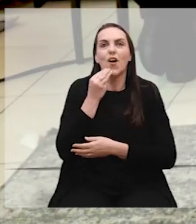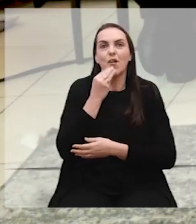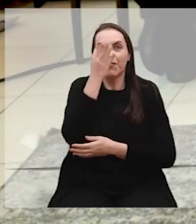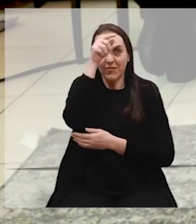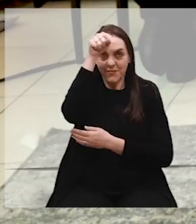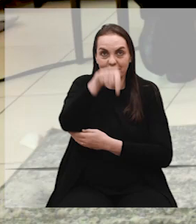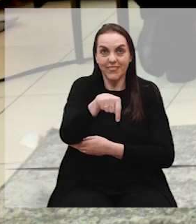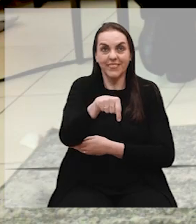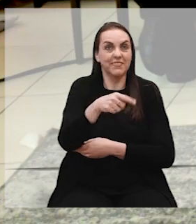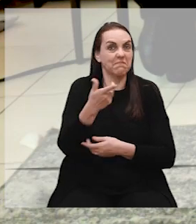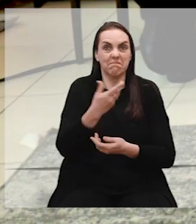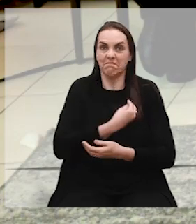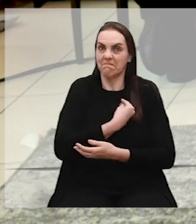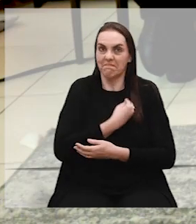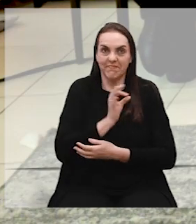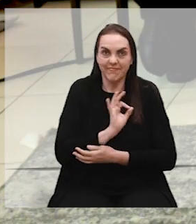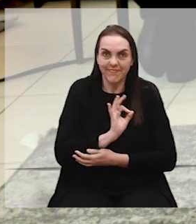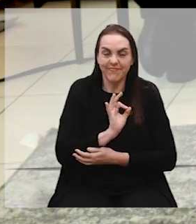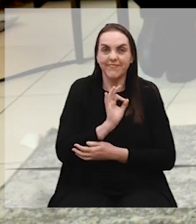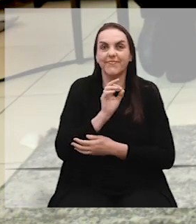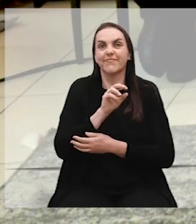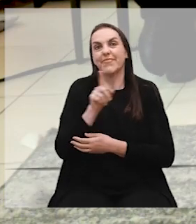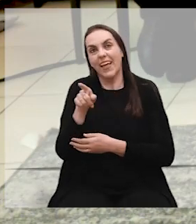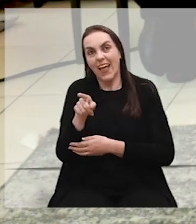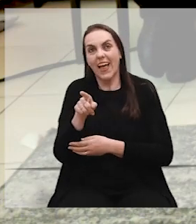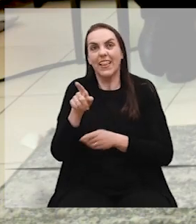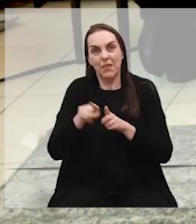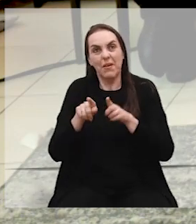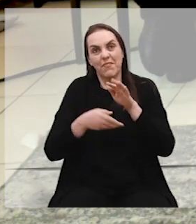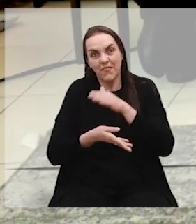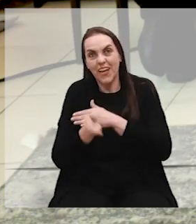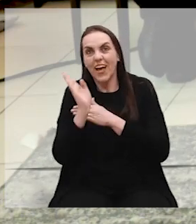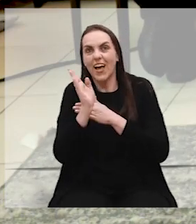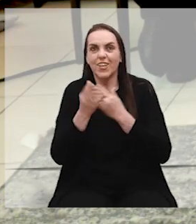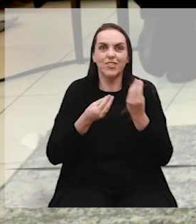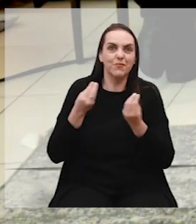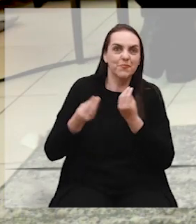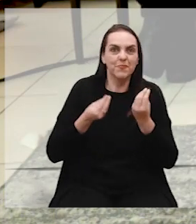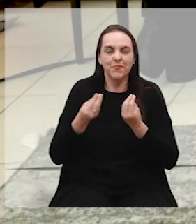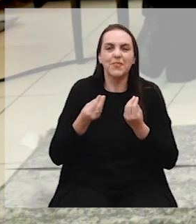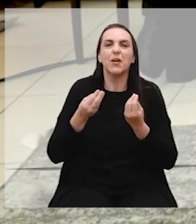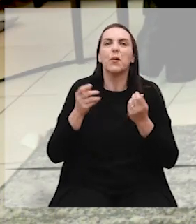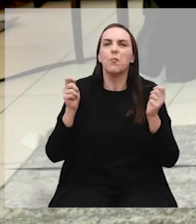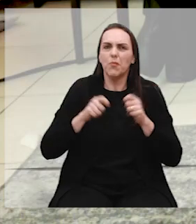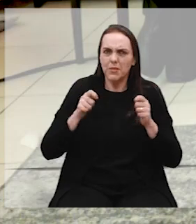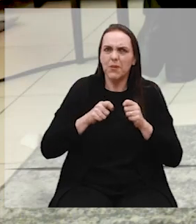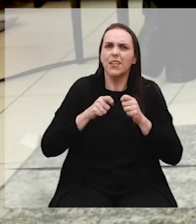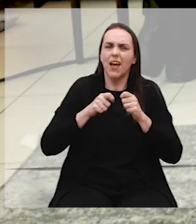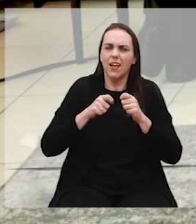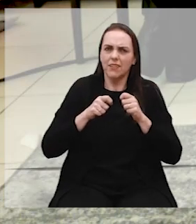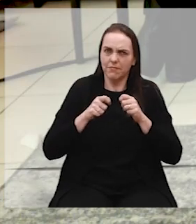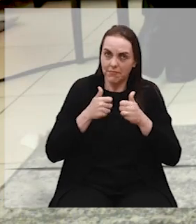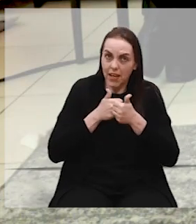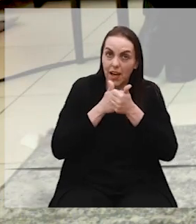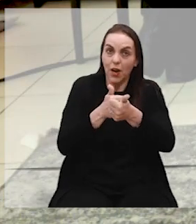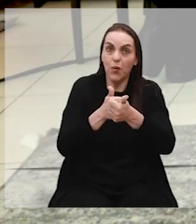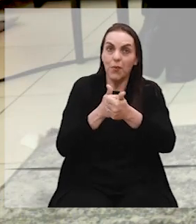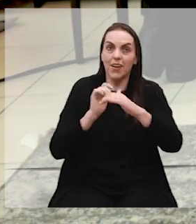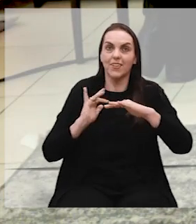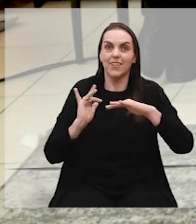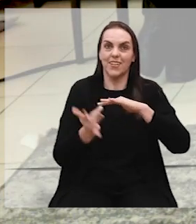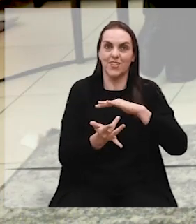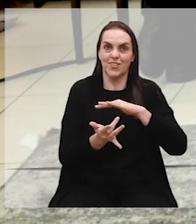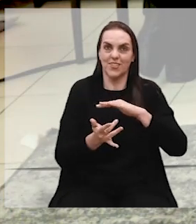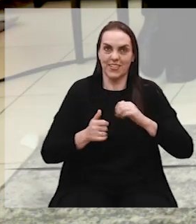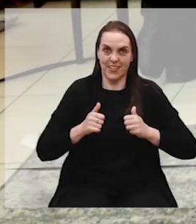a Ana não vai estar aí, o Vonei deve estar viajando e tal, mas tudo pode ser acompanhado pelas redes